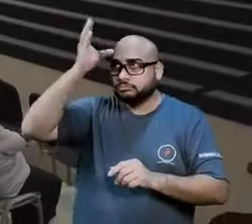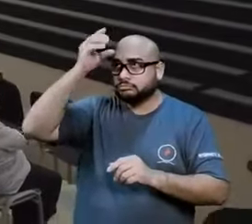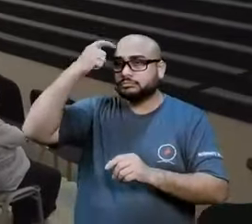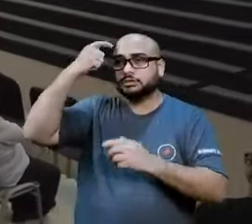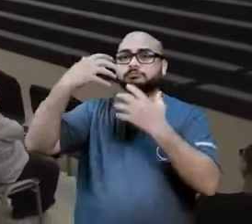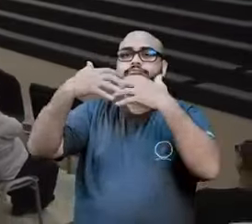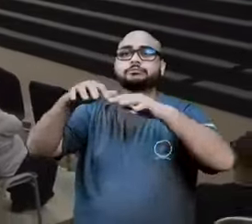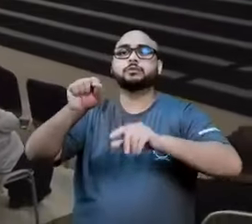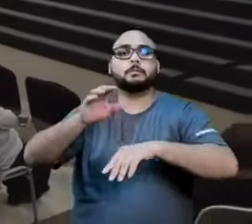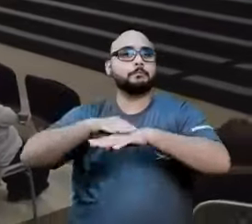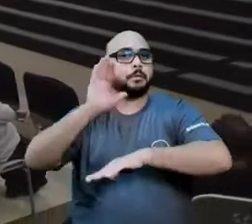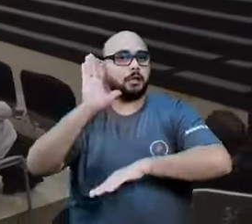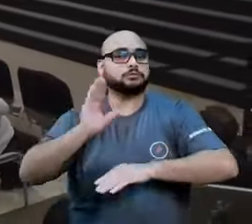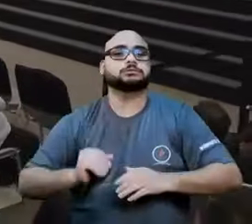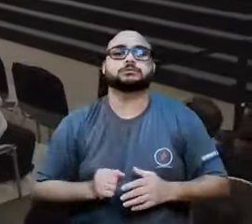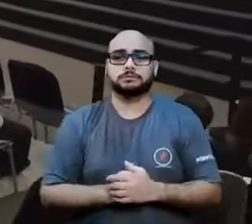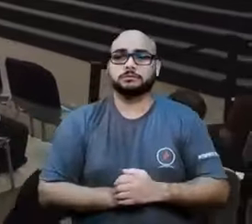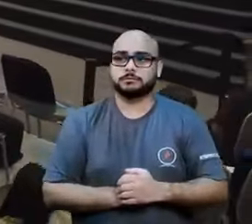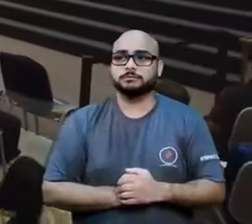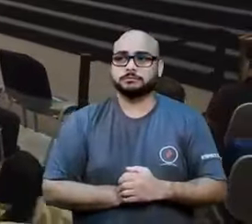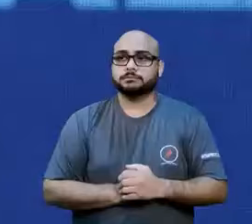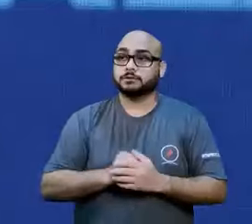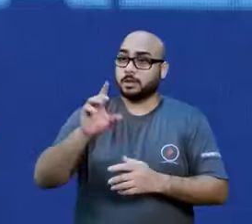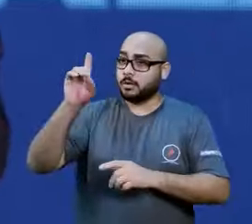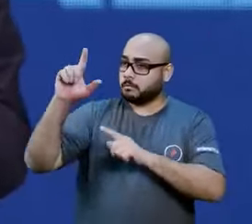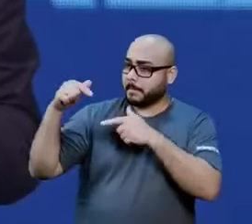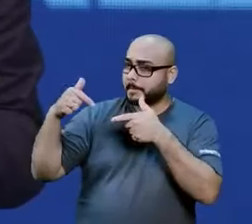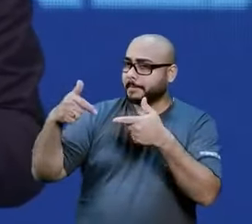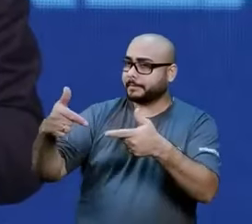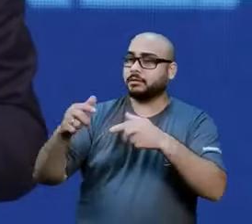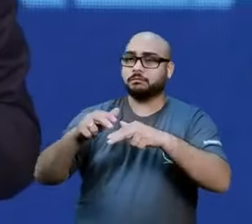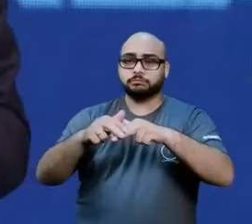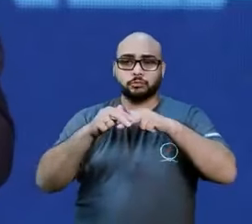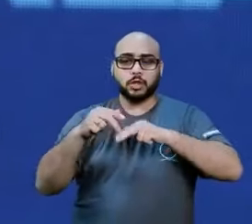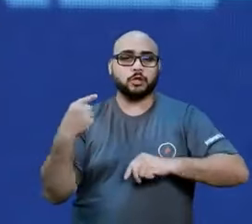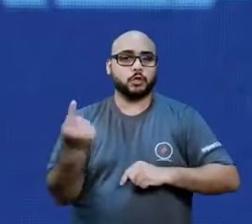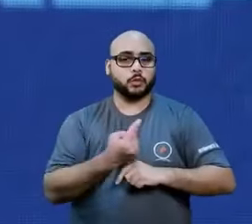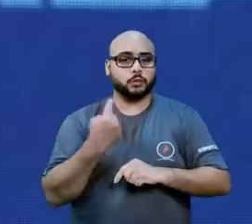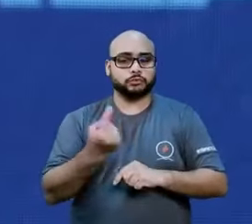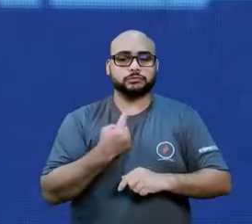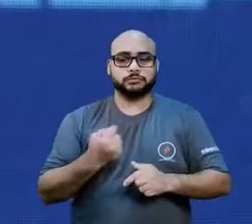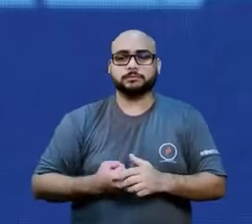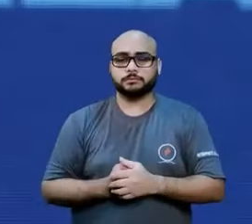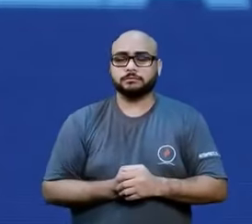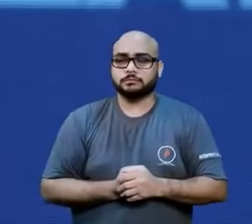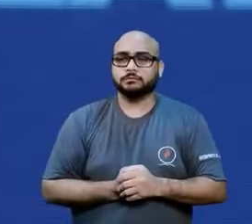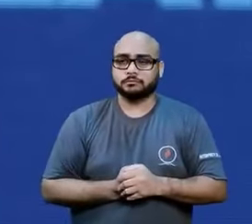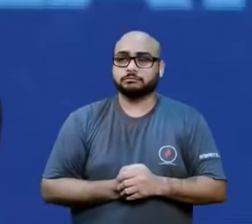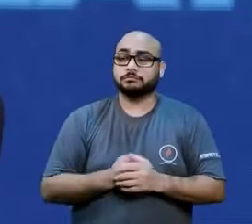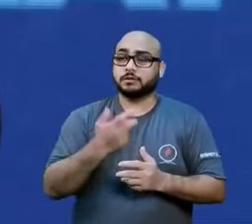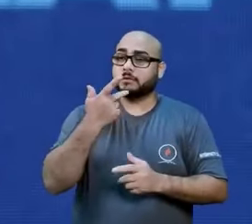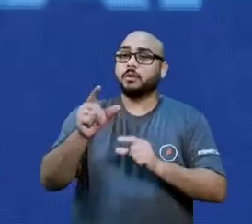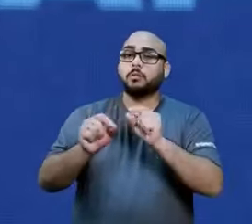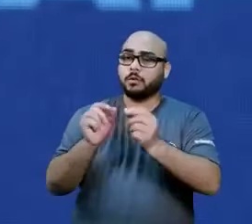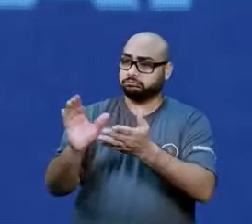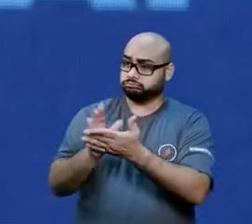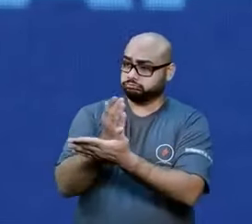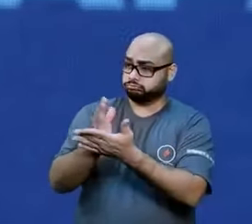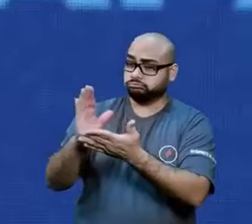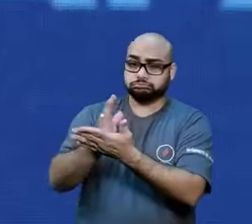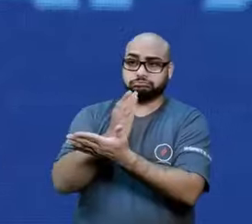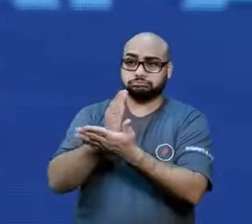Deus que age por nós então eu vou dizer aqui algumas características do